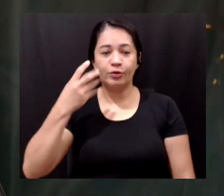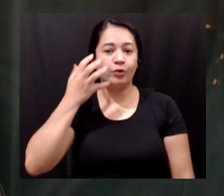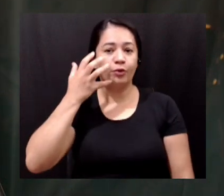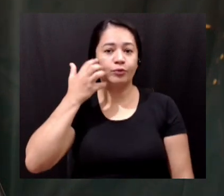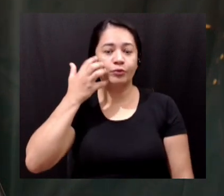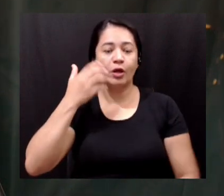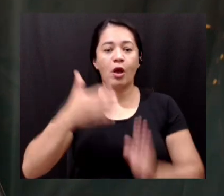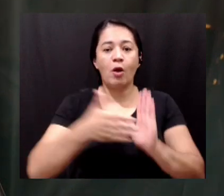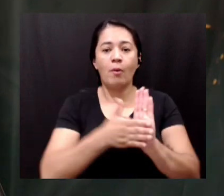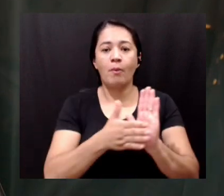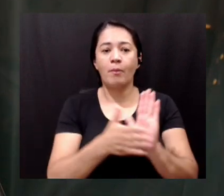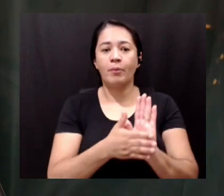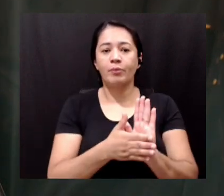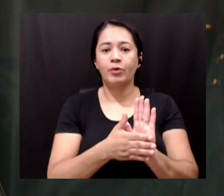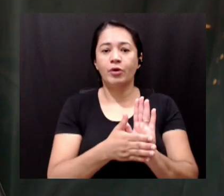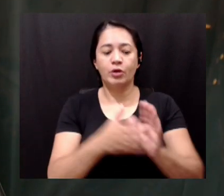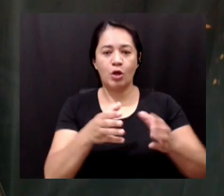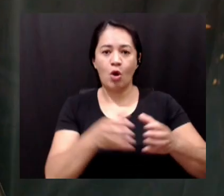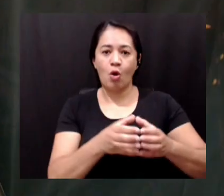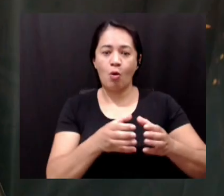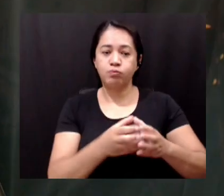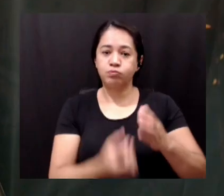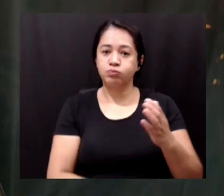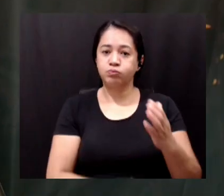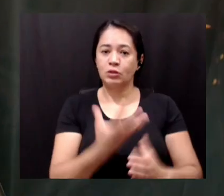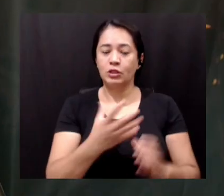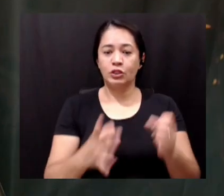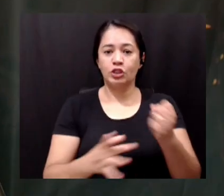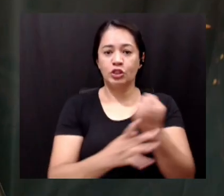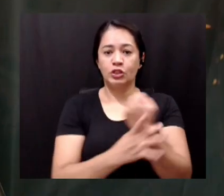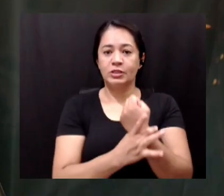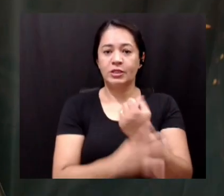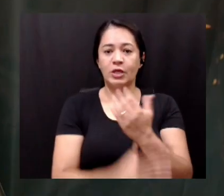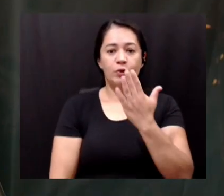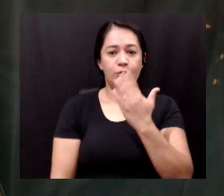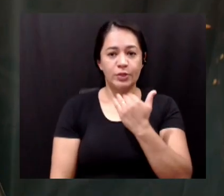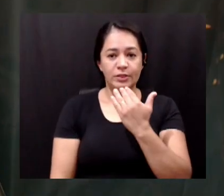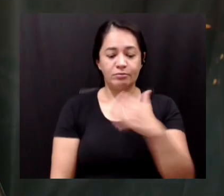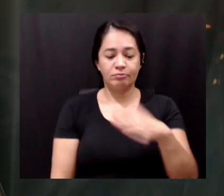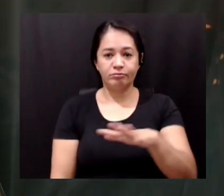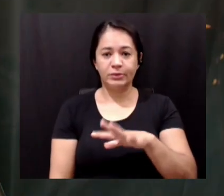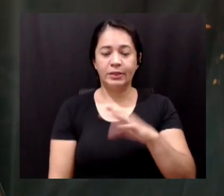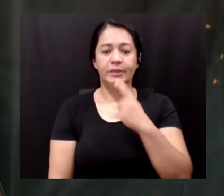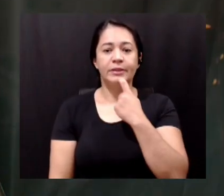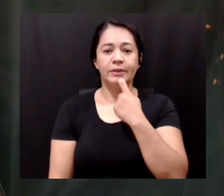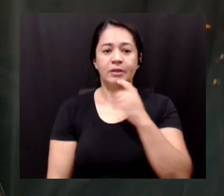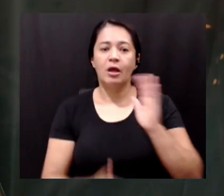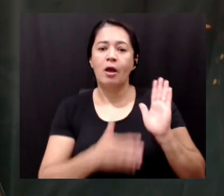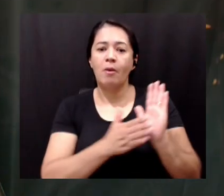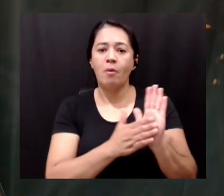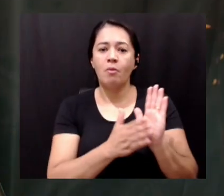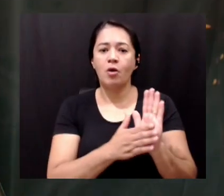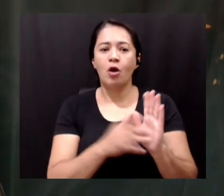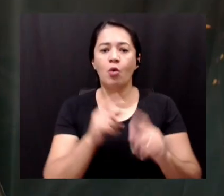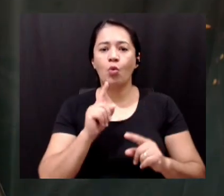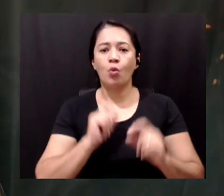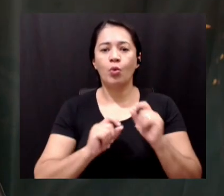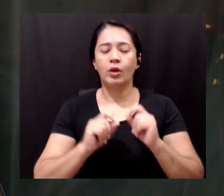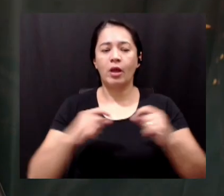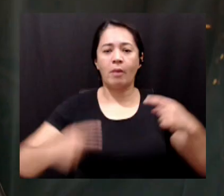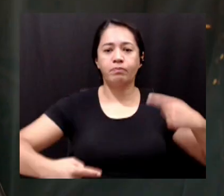da Frente Parlamentar de Segurança Alimentar no município. A proposta é fortalecer as políticas públicas voltadas